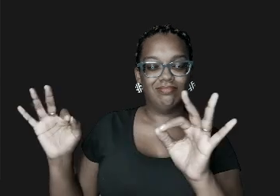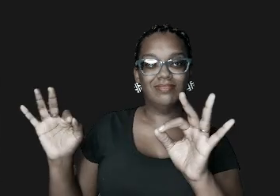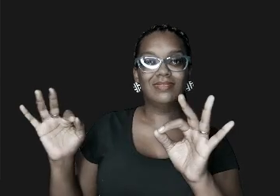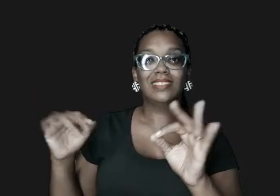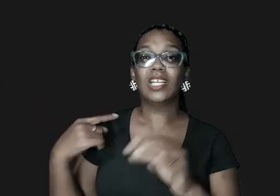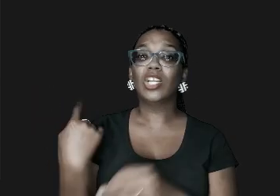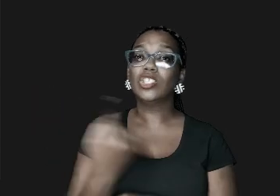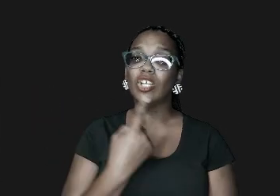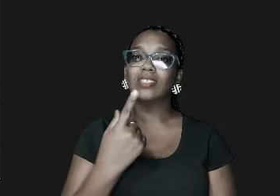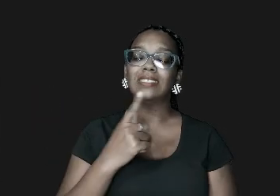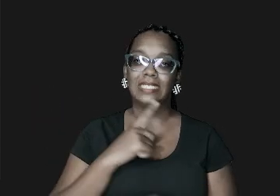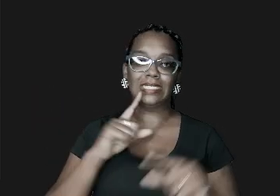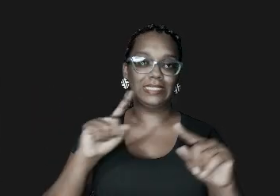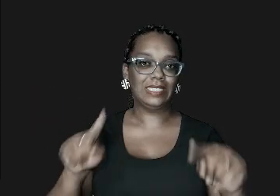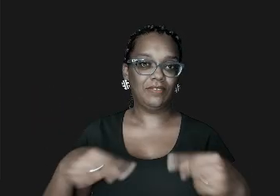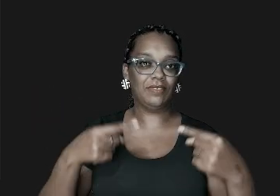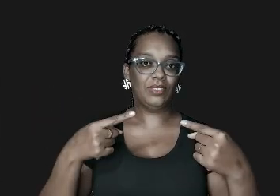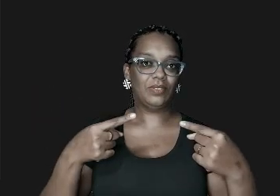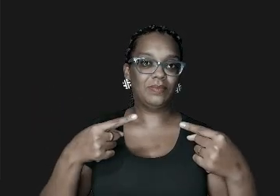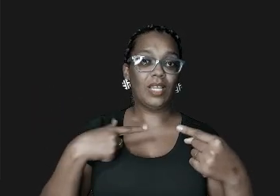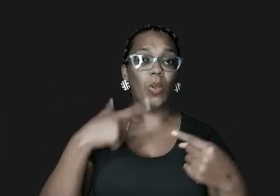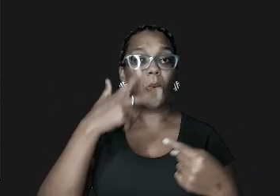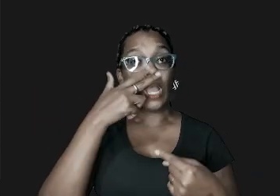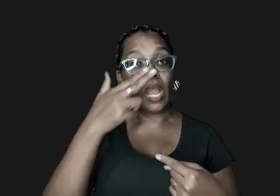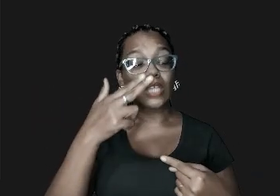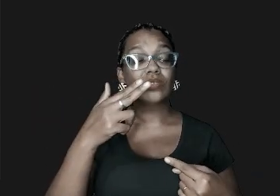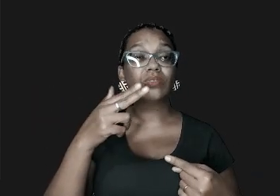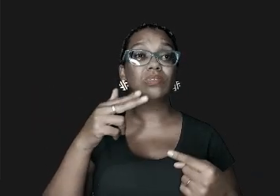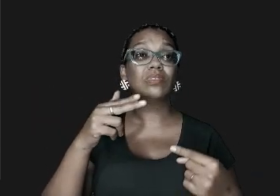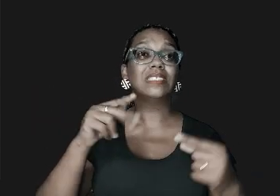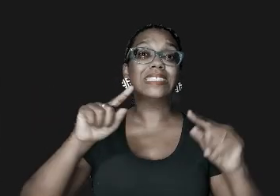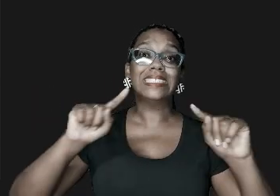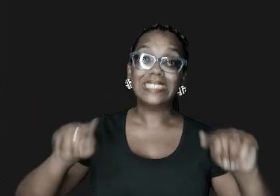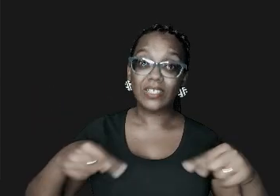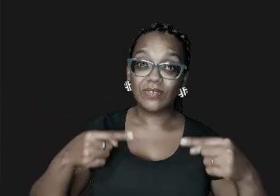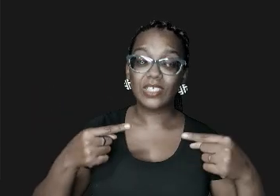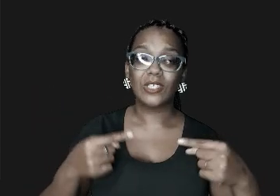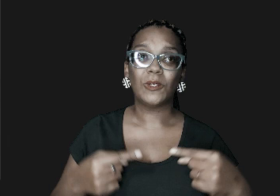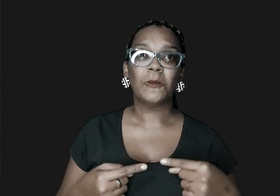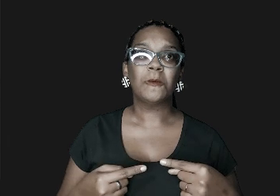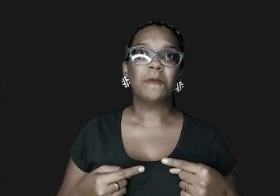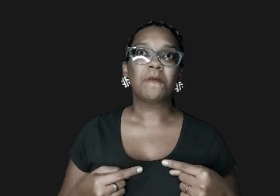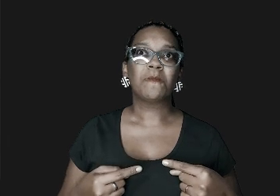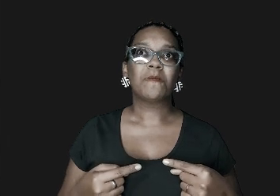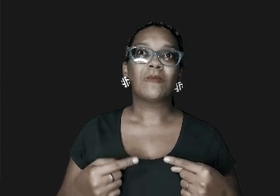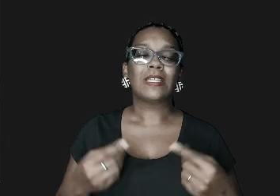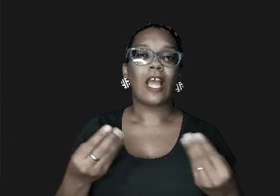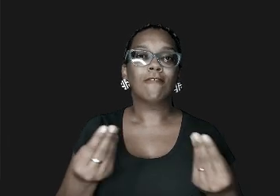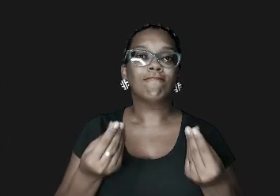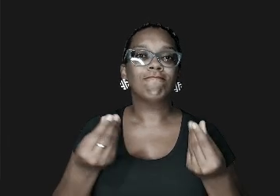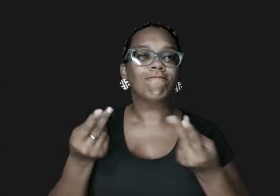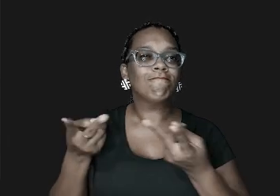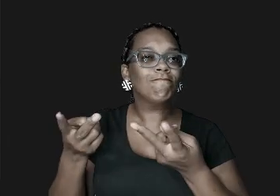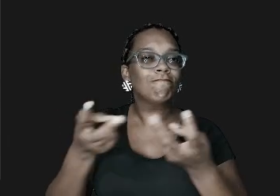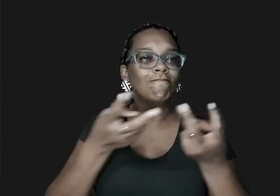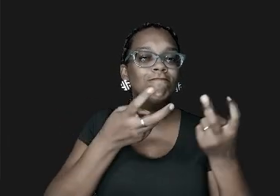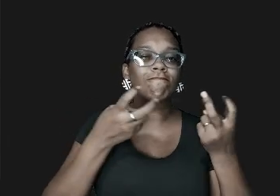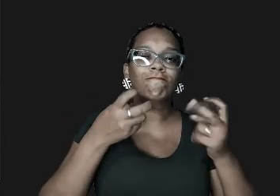colocou muito bem colocado né a gente tem desafio e eu acho que o desafio